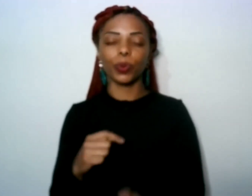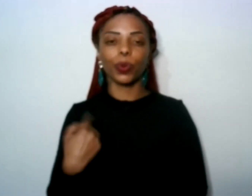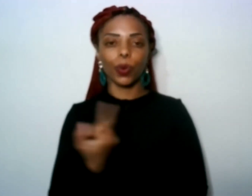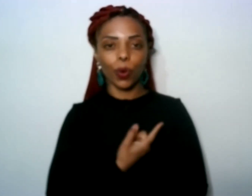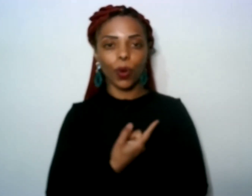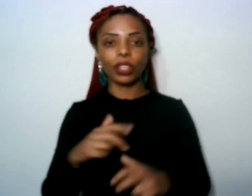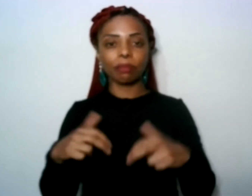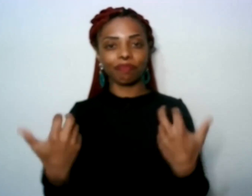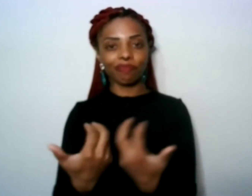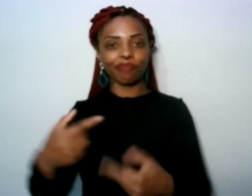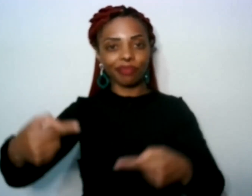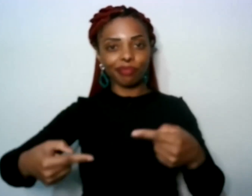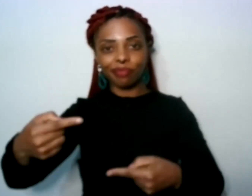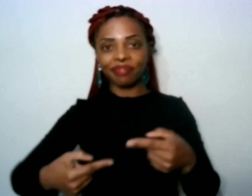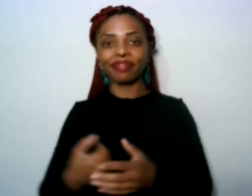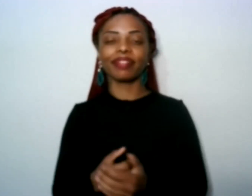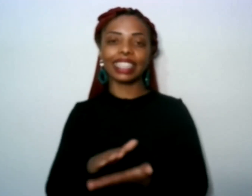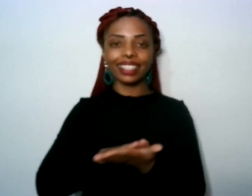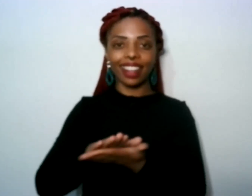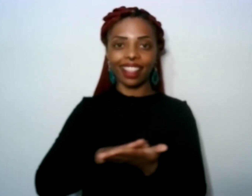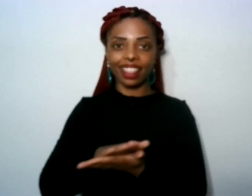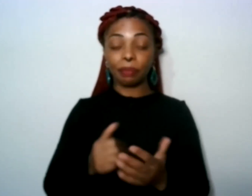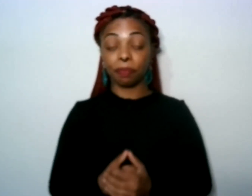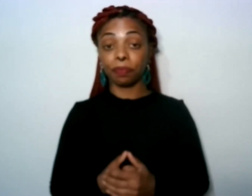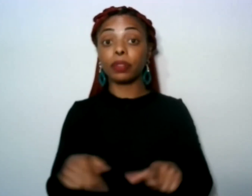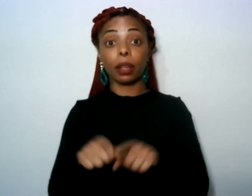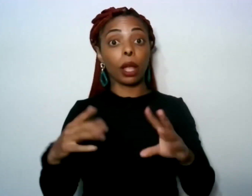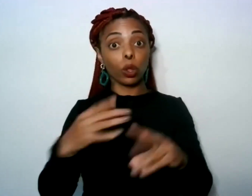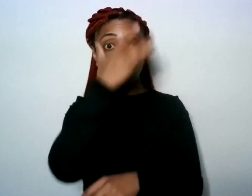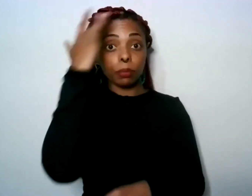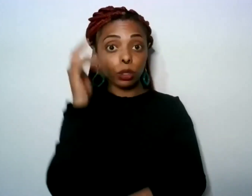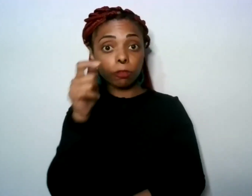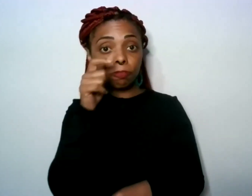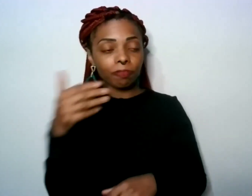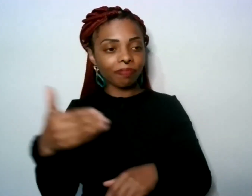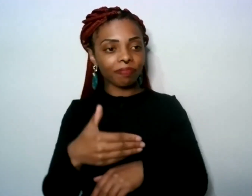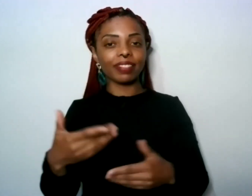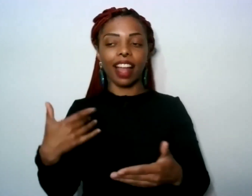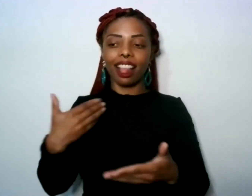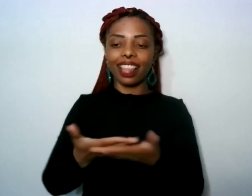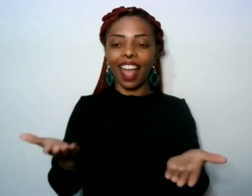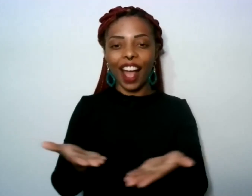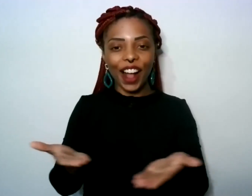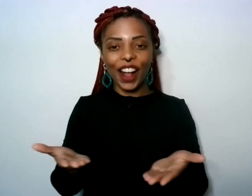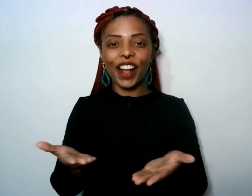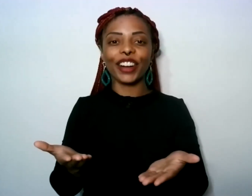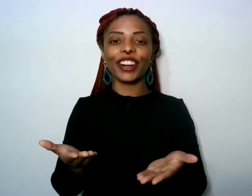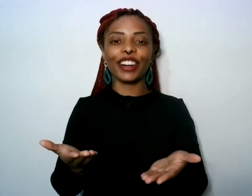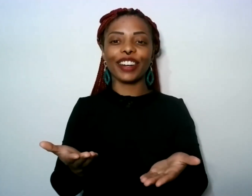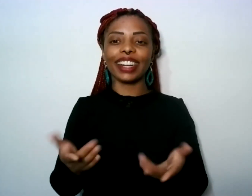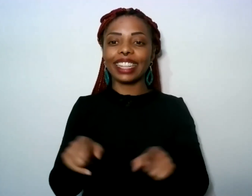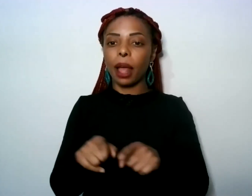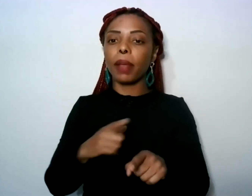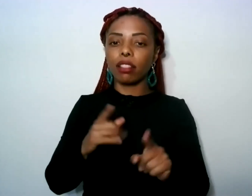redonda e a todos os presentes que nos acompanharam até agora ficam aí também as